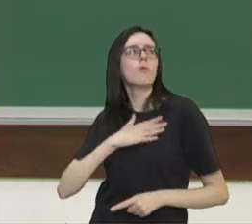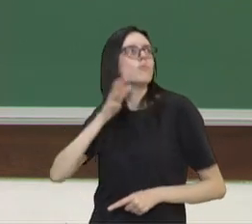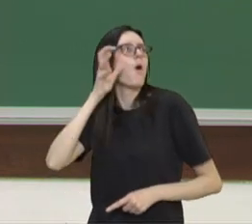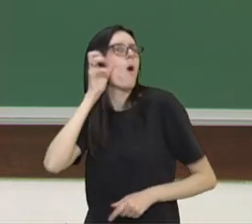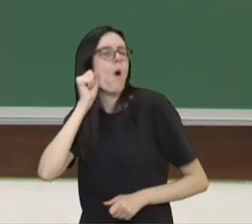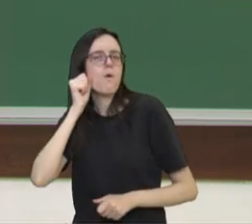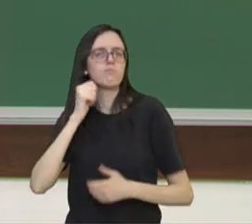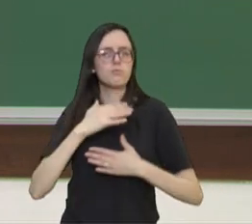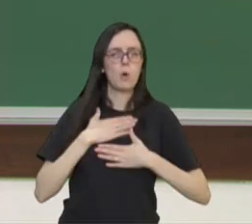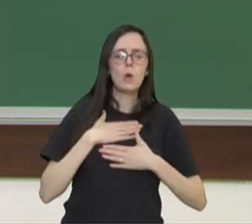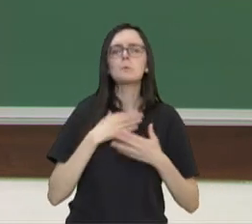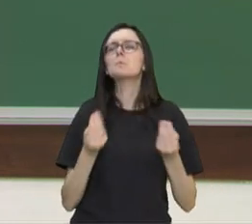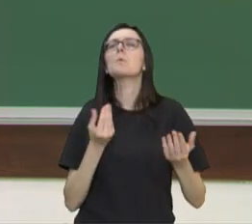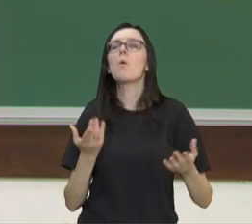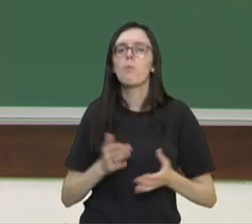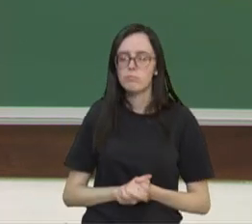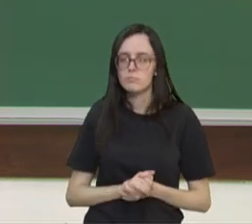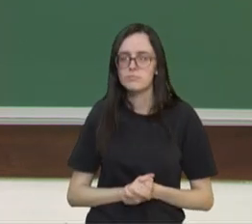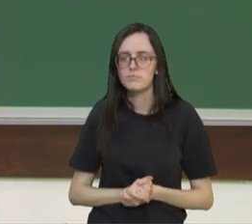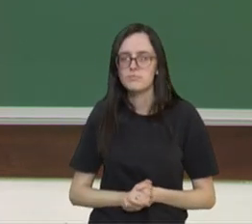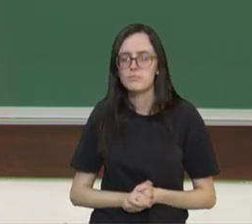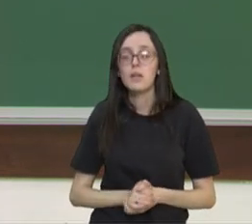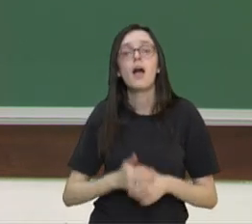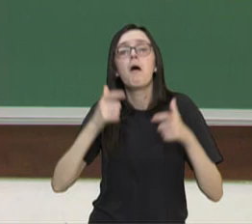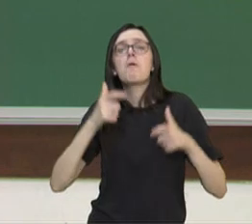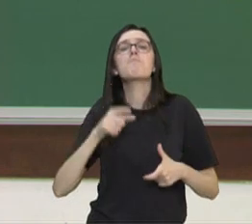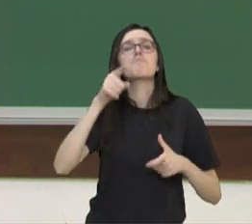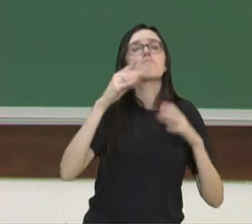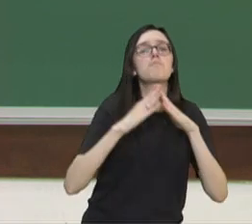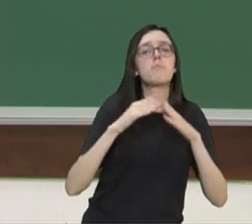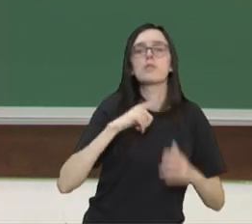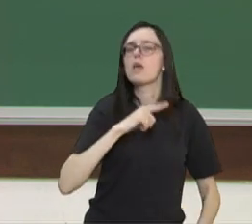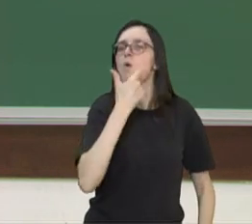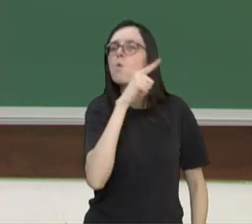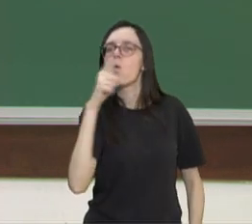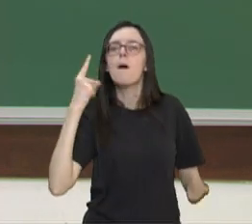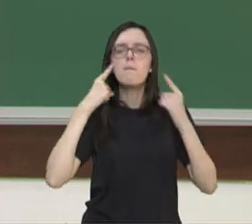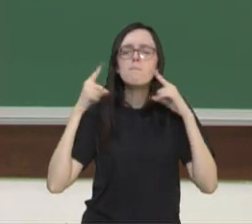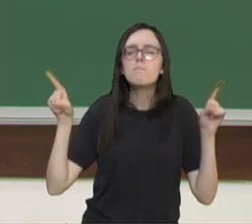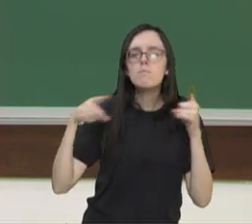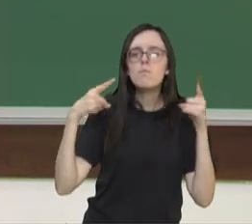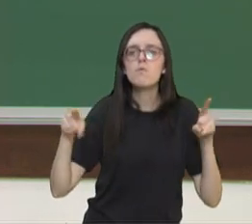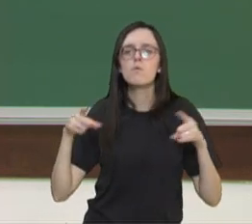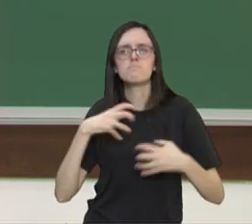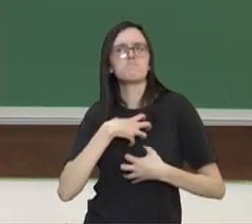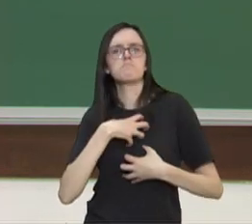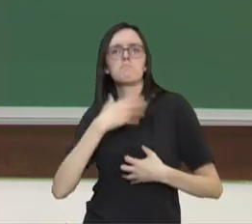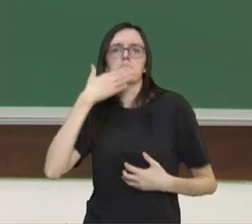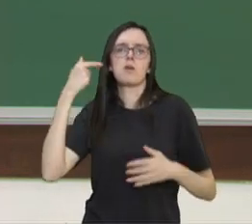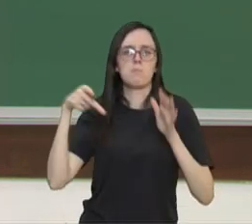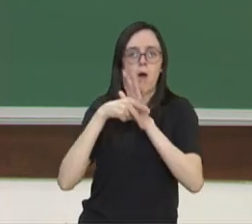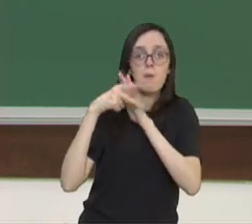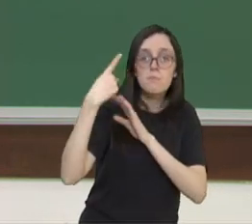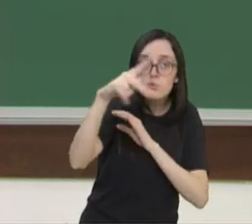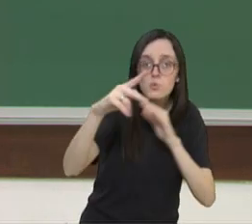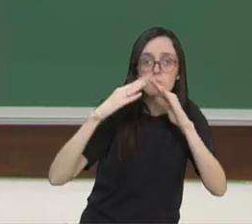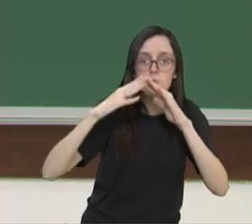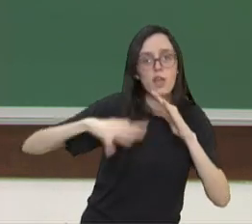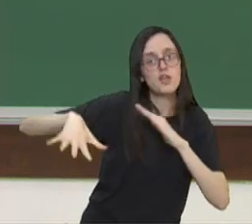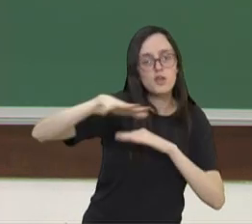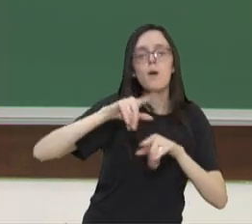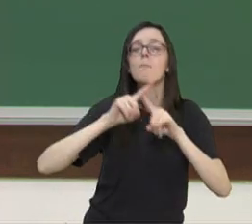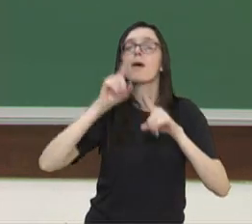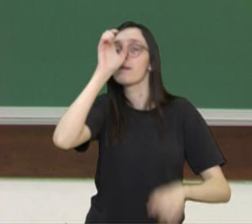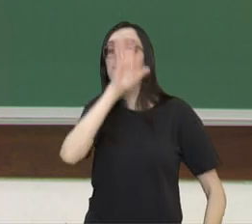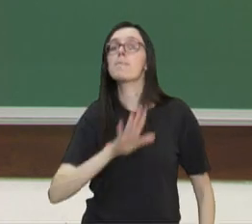que as pessoas apreciam? Na sua região, você tem mais outros ritmos que representam melhor a sua região? Mas o Brasil como um